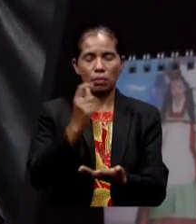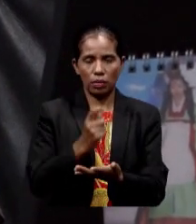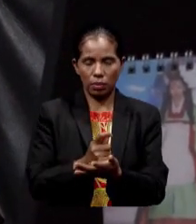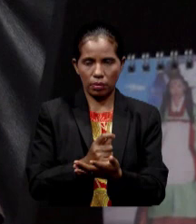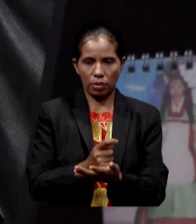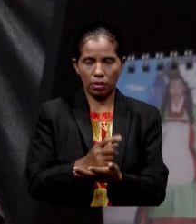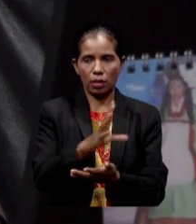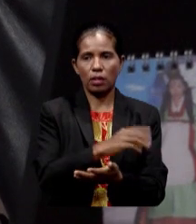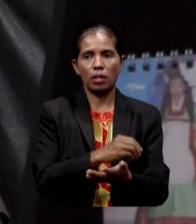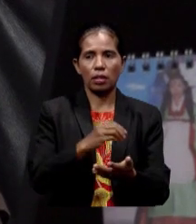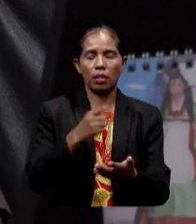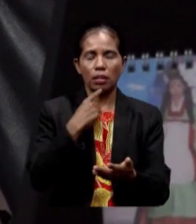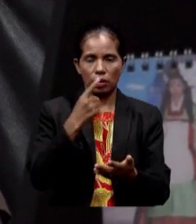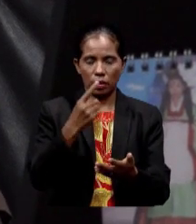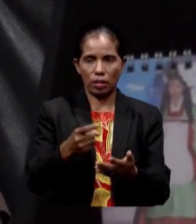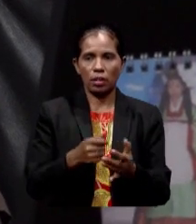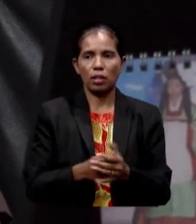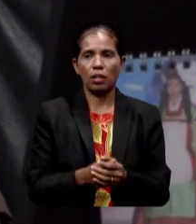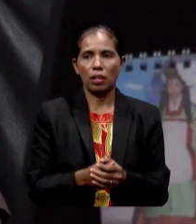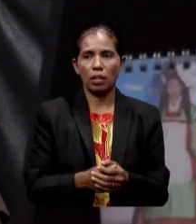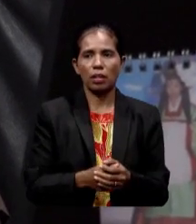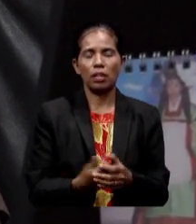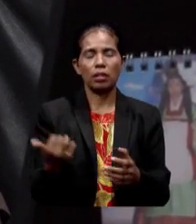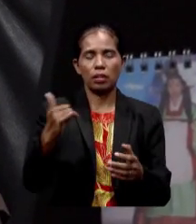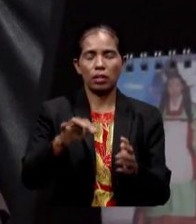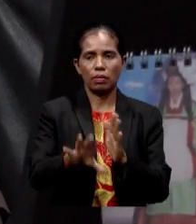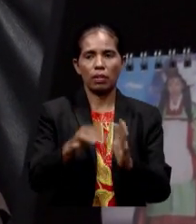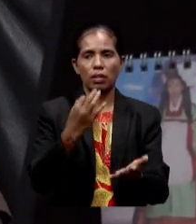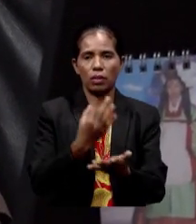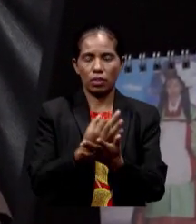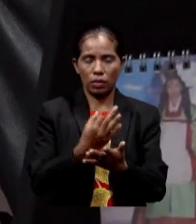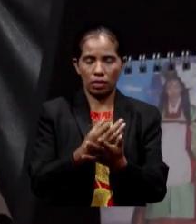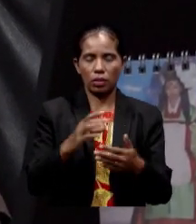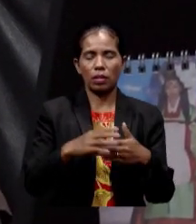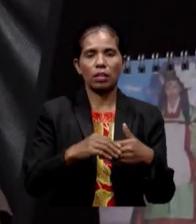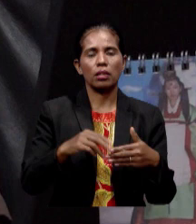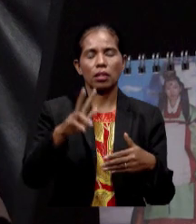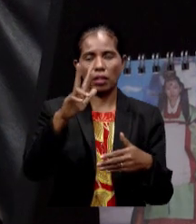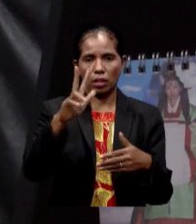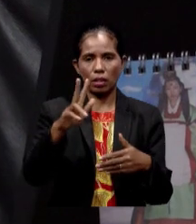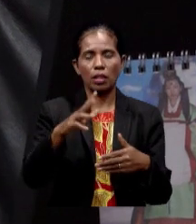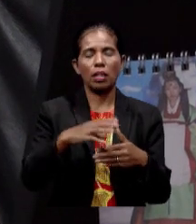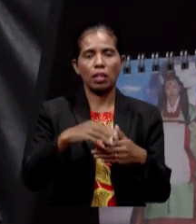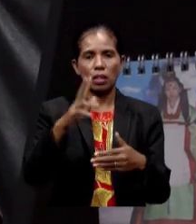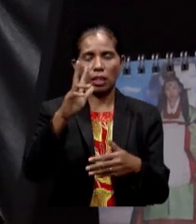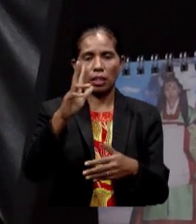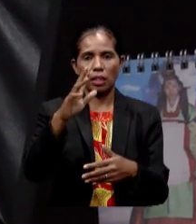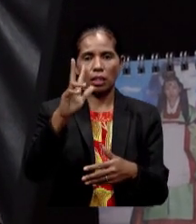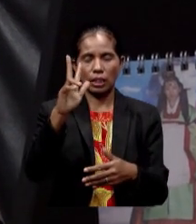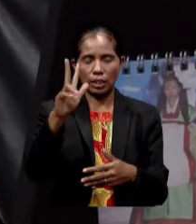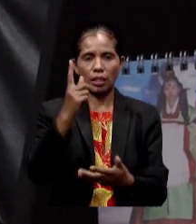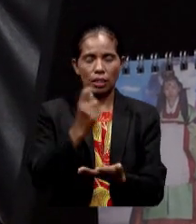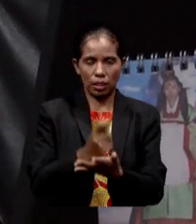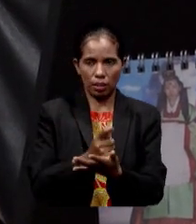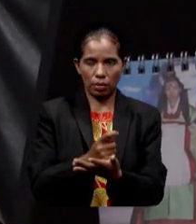ka dólar América nor como na pulima sen sida bele hetan to $3,000 América. De o sen ser sida manda direita ba